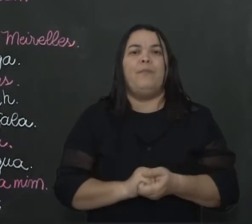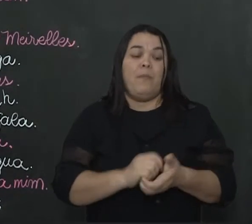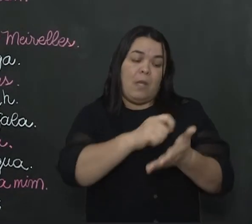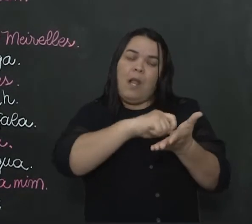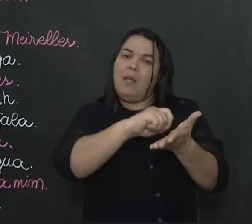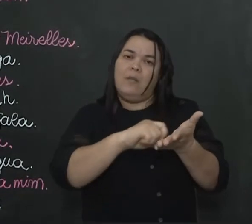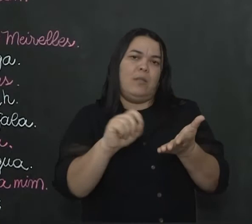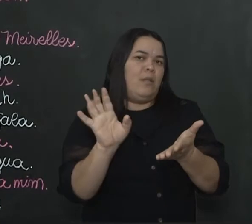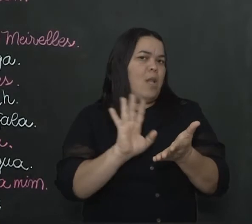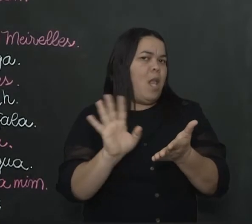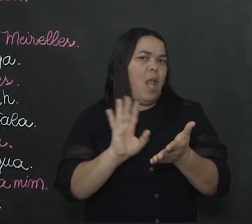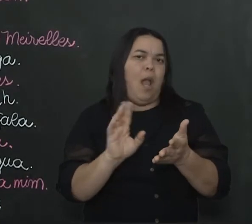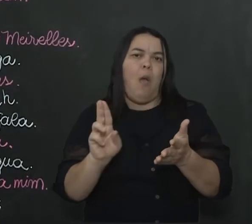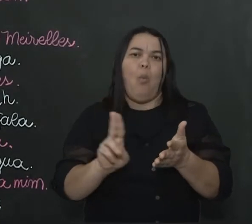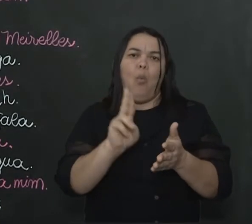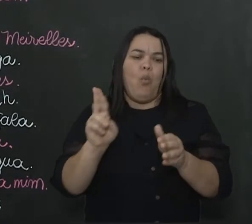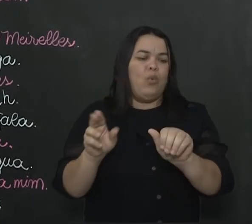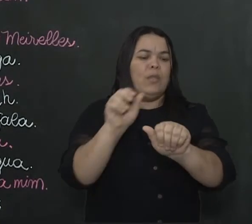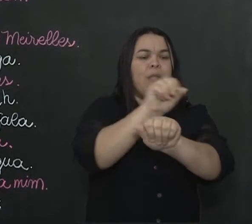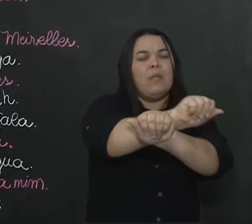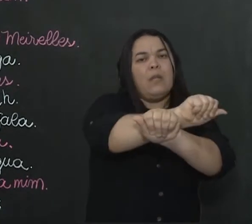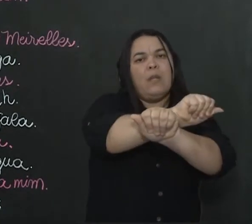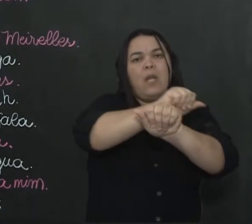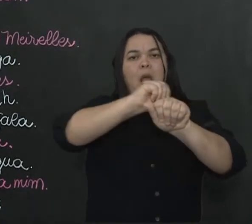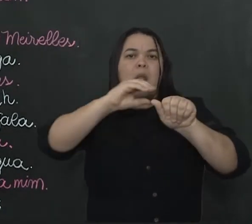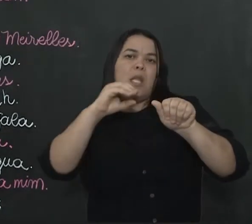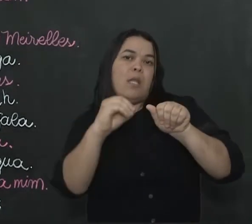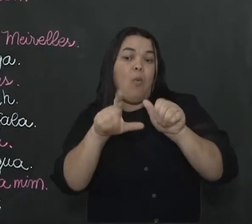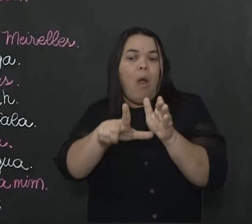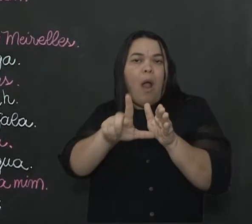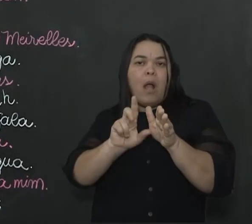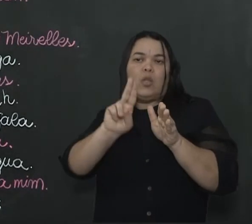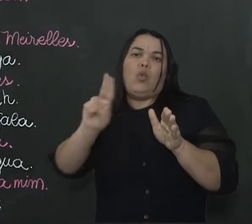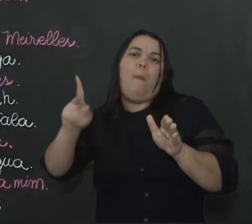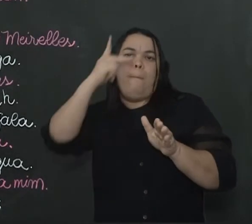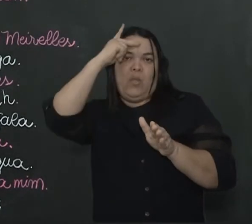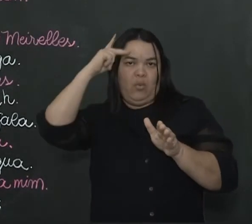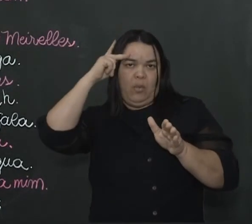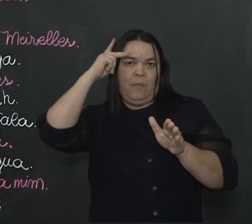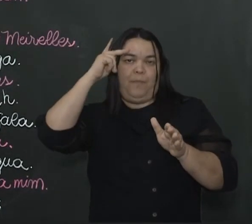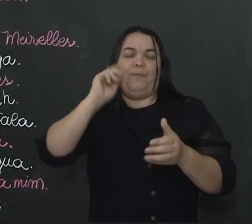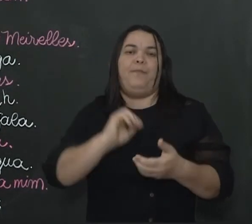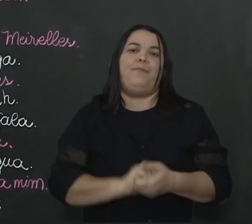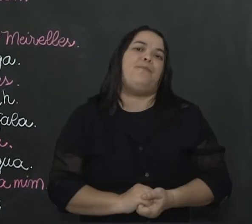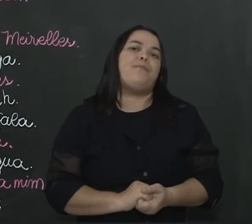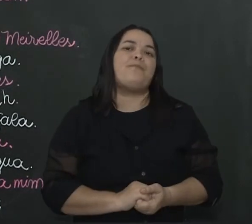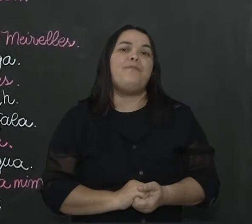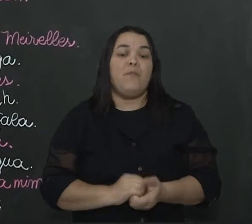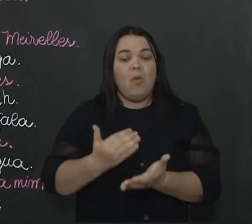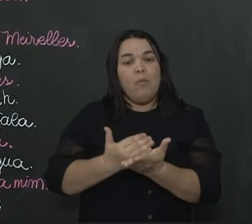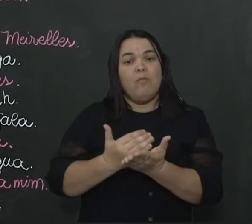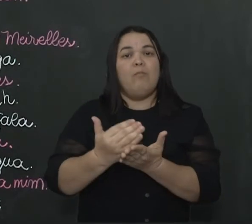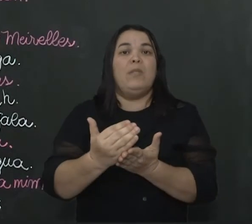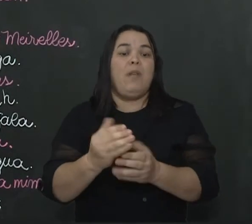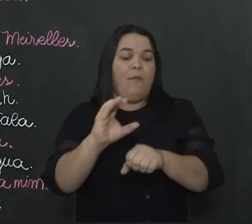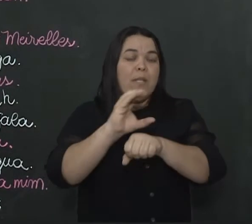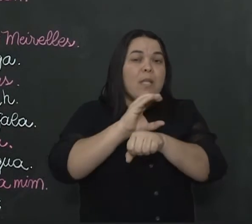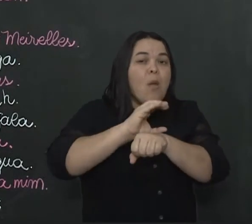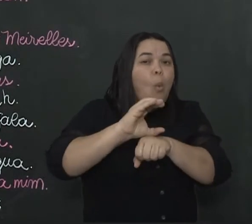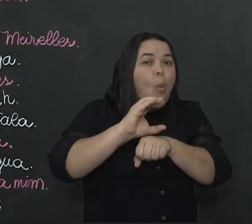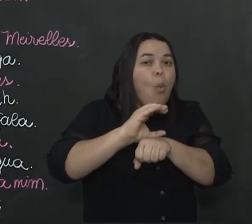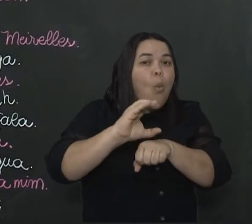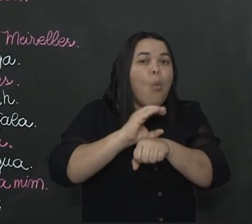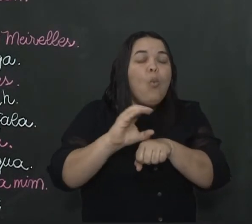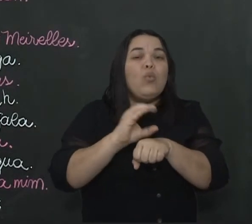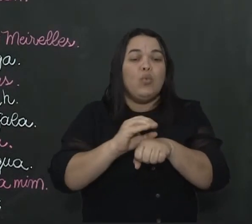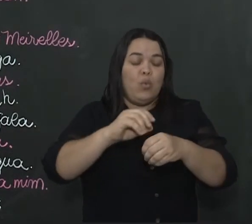usa artigo antes de nomes próprios referentes a pessoas. Vou começar a fazer um curso de culinária. Antes